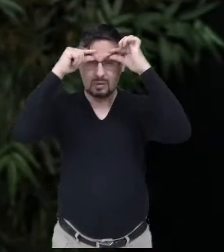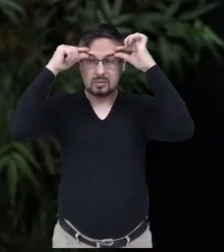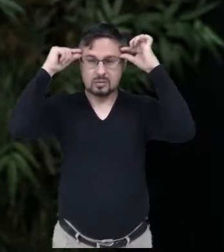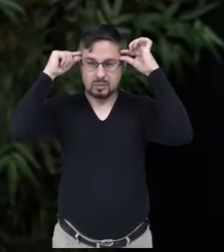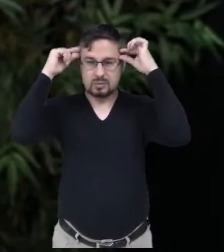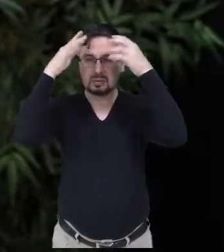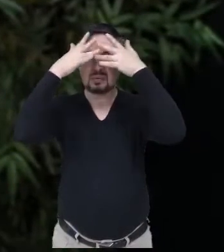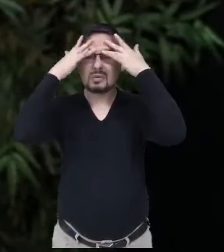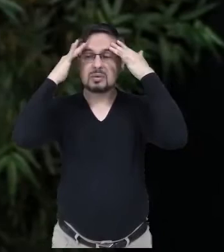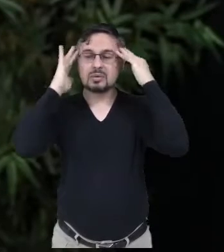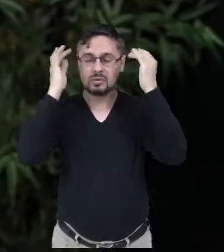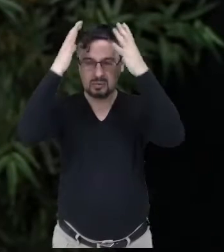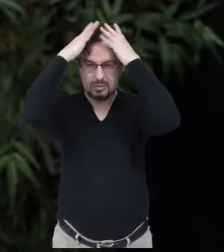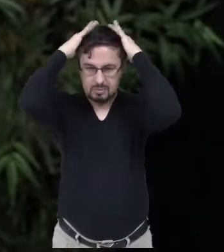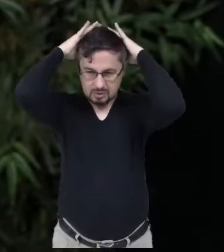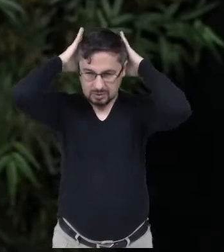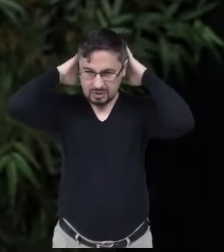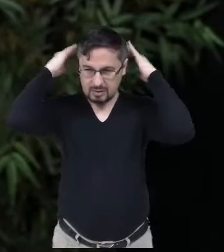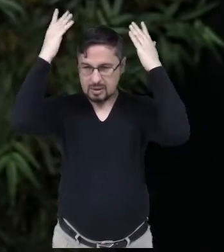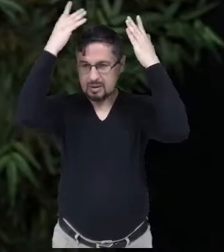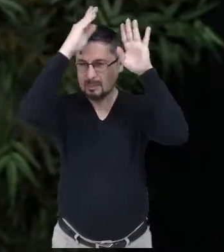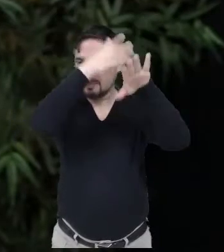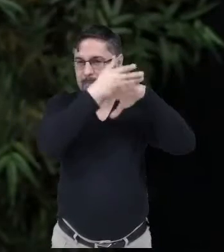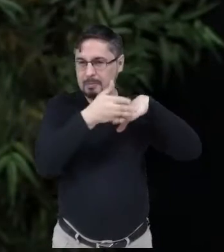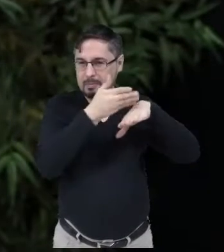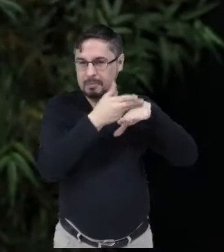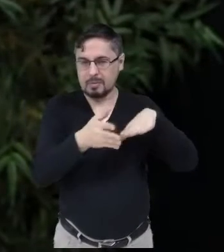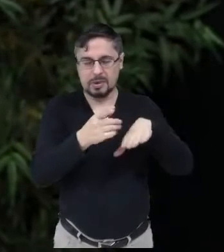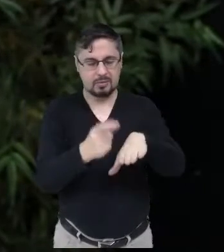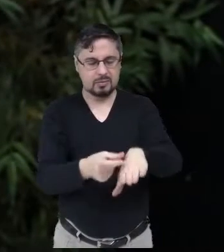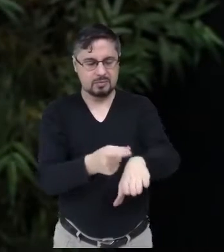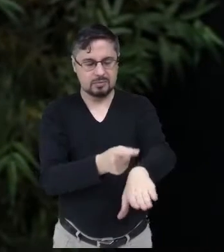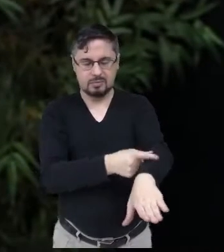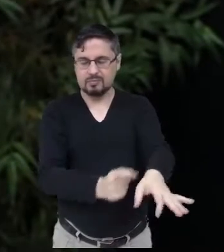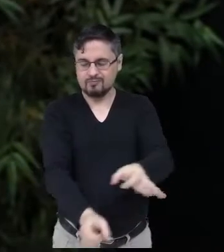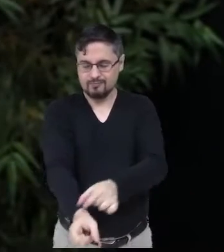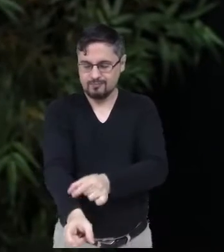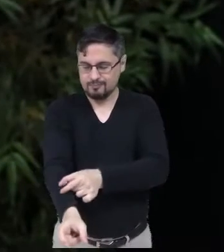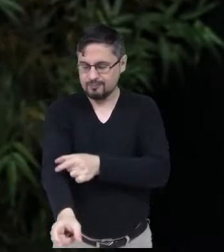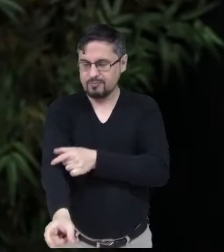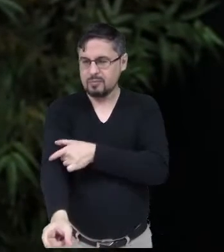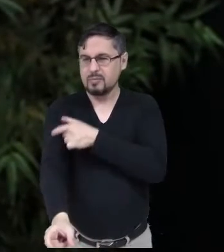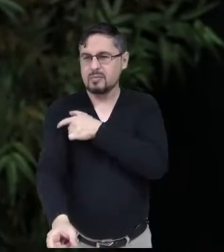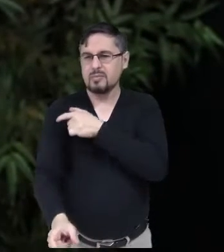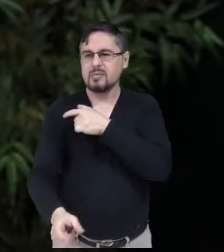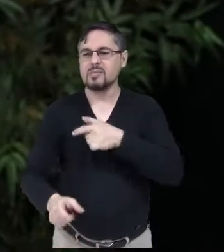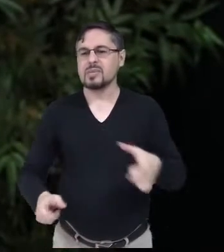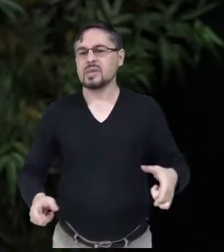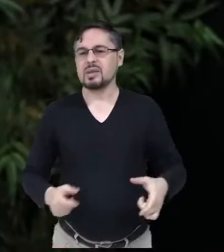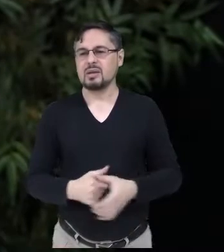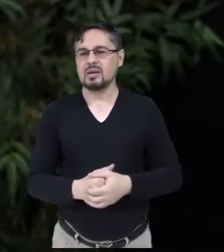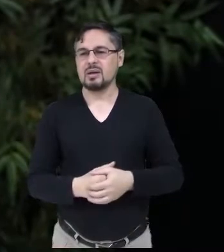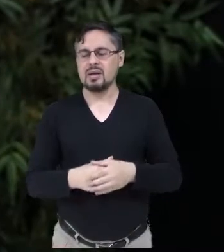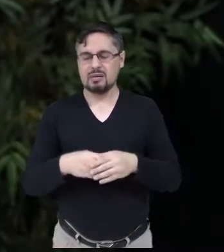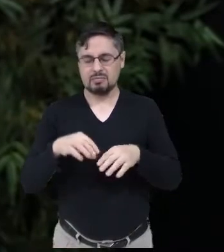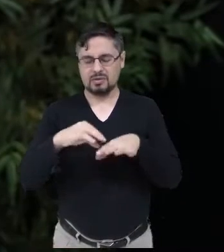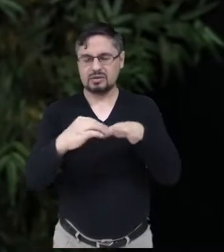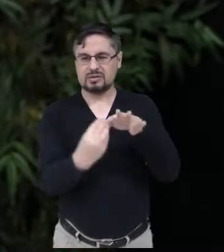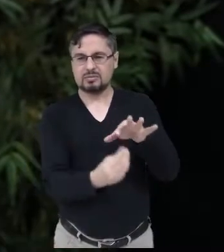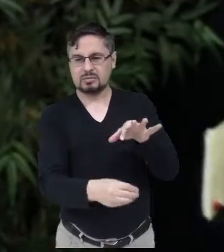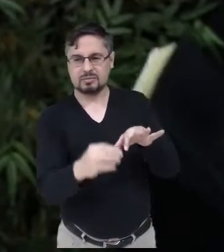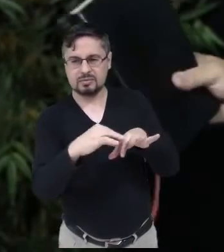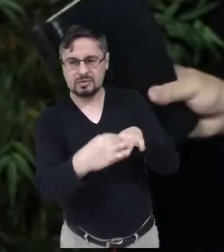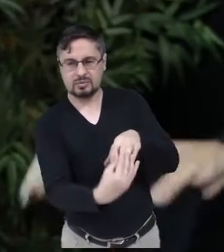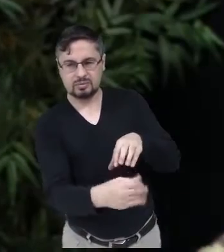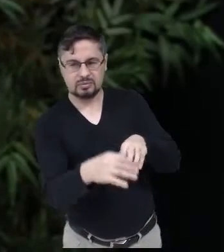a cair, o seu cabelo ficaria branco, e centímetro a centímetro do seu corpo começaria literalmente a apodrecer. acontecer. Quando ele